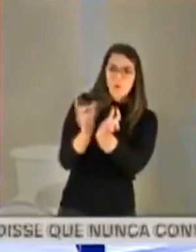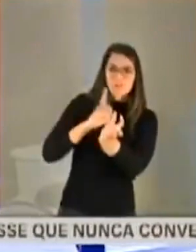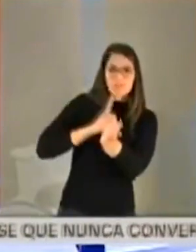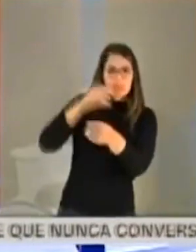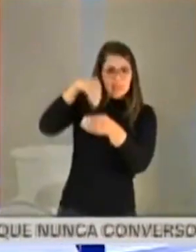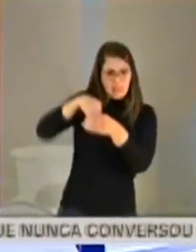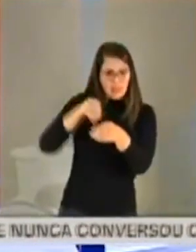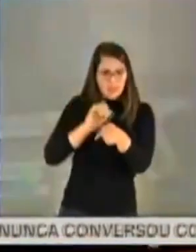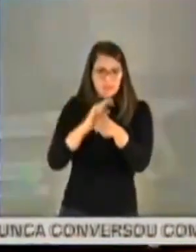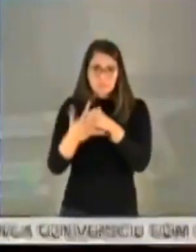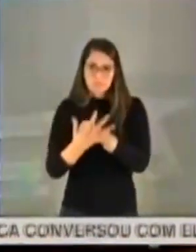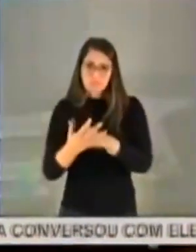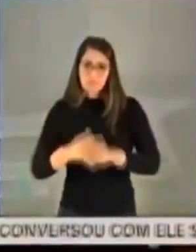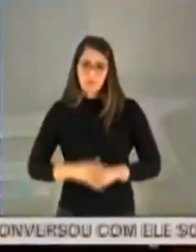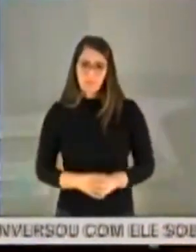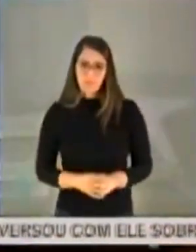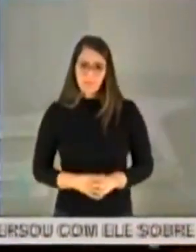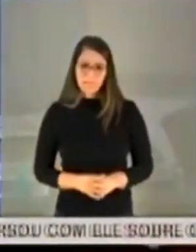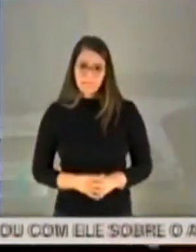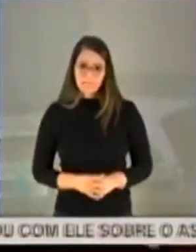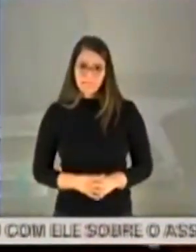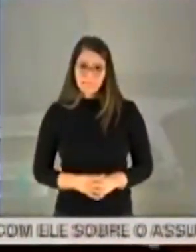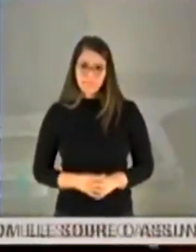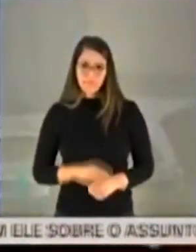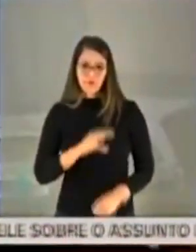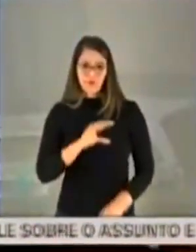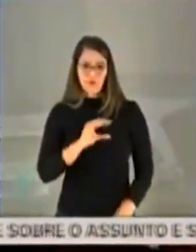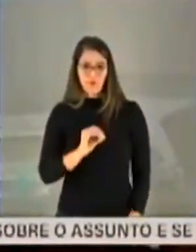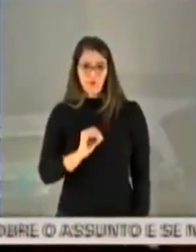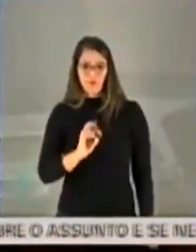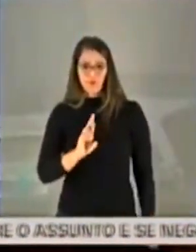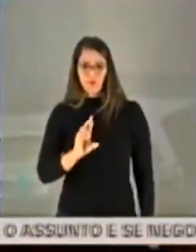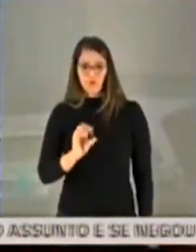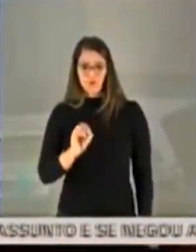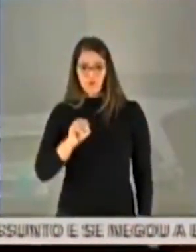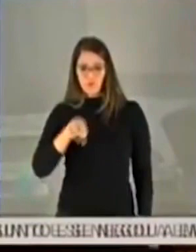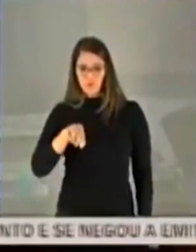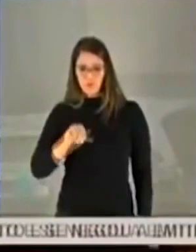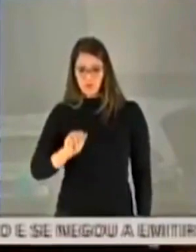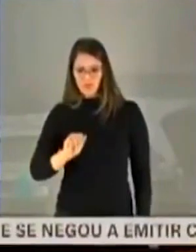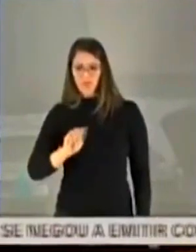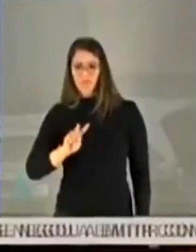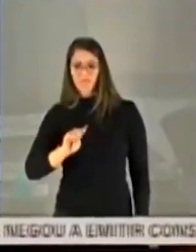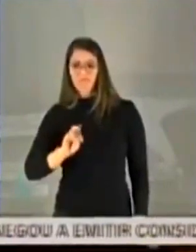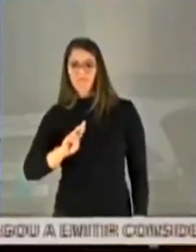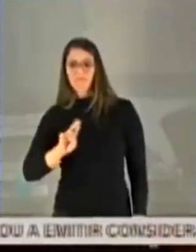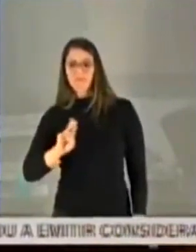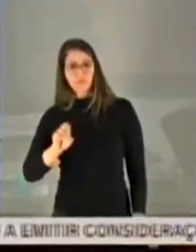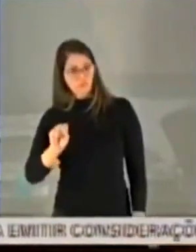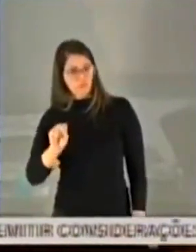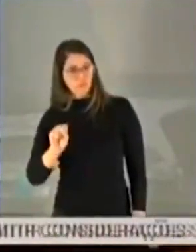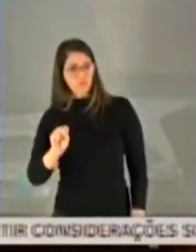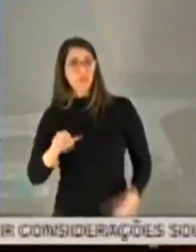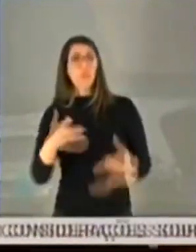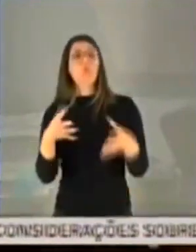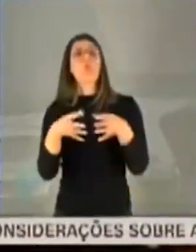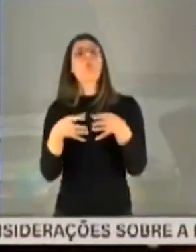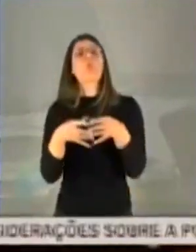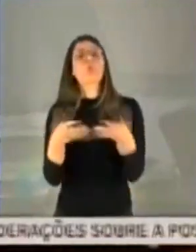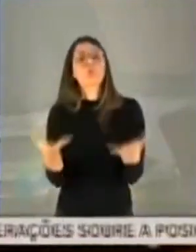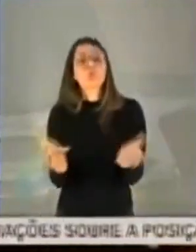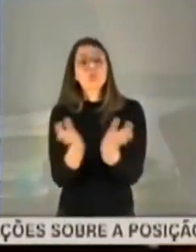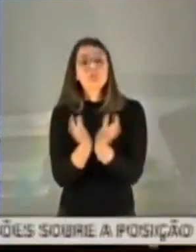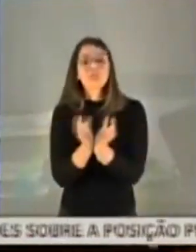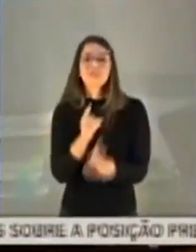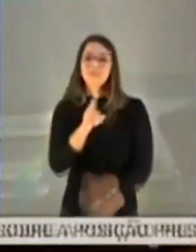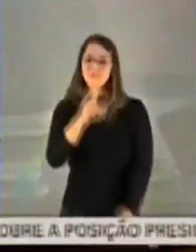o Covid-19? É o coronavírus. Hein? Ele é um coronavírus. Mas a que grupo? Ele pertence a... A